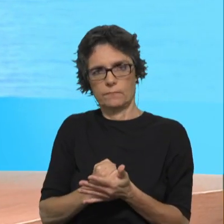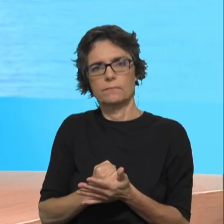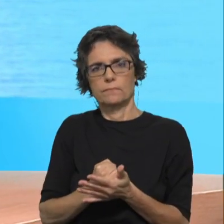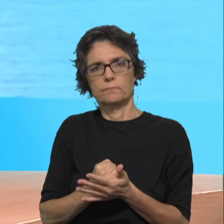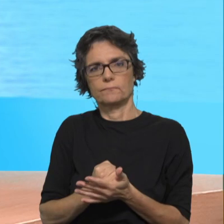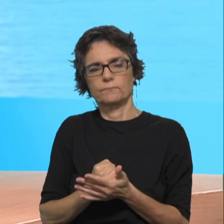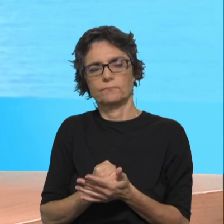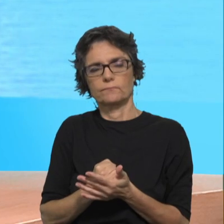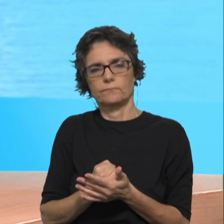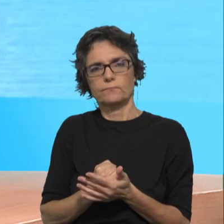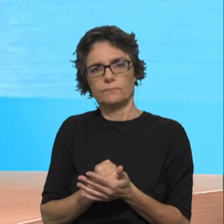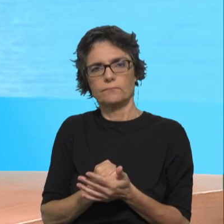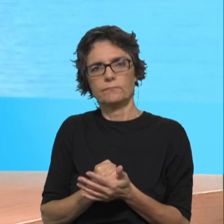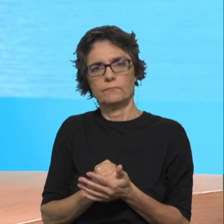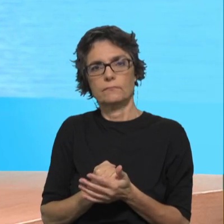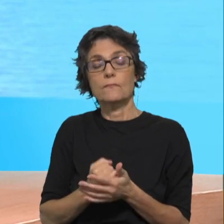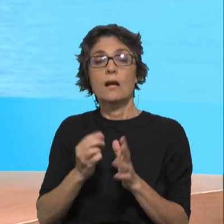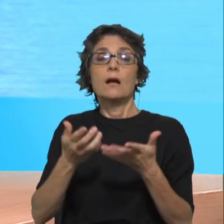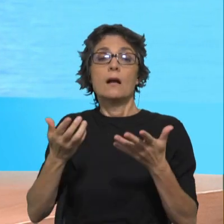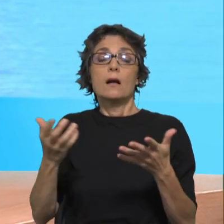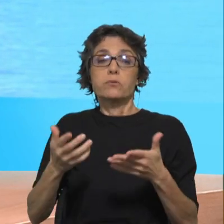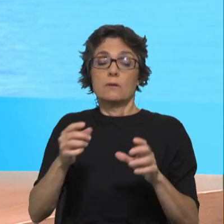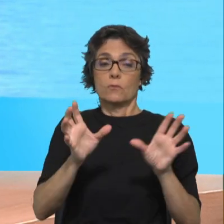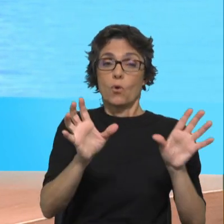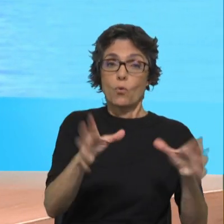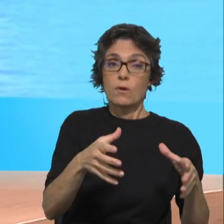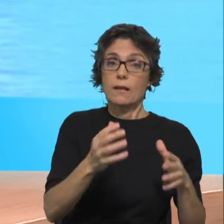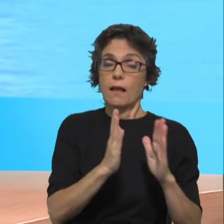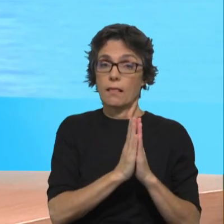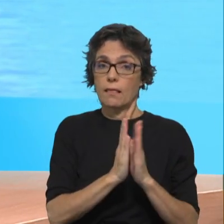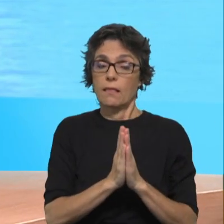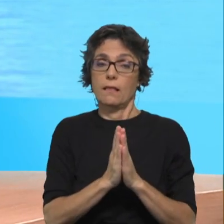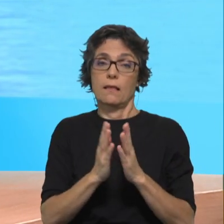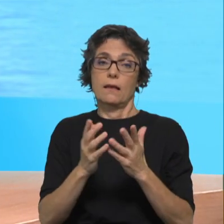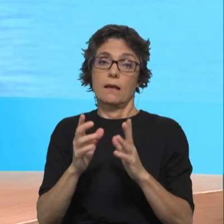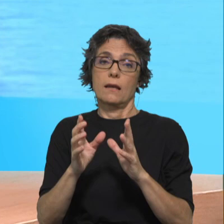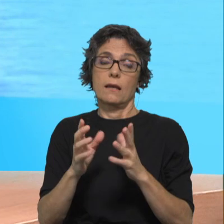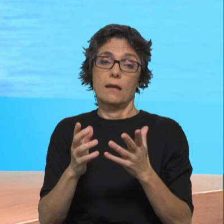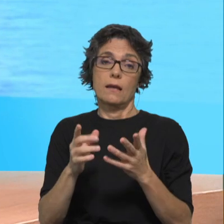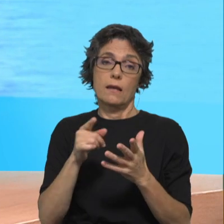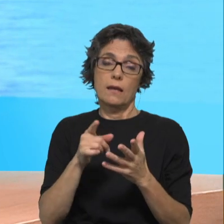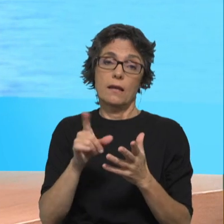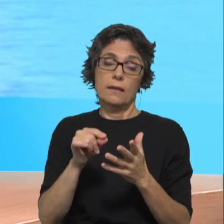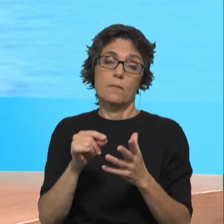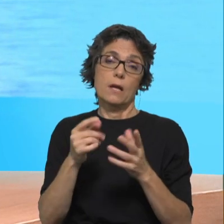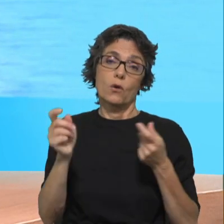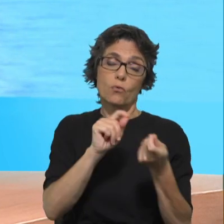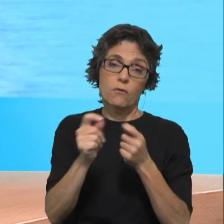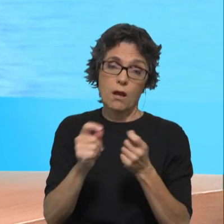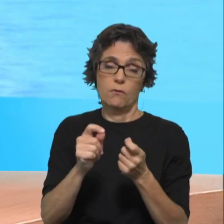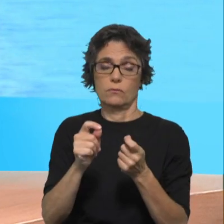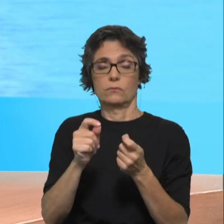portanto, tanto a nível da comunidade eclesial, tanto a nível da Igreja, como no diálogo com a sociedade civil, a rede